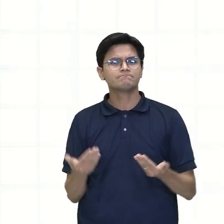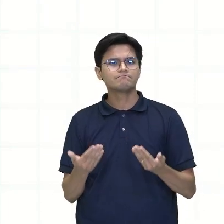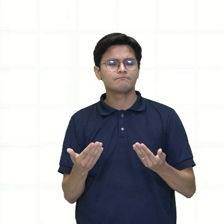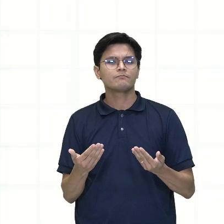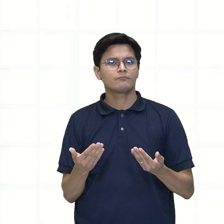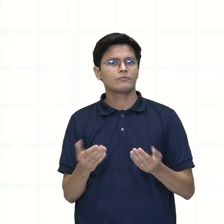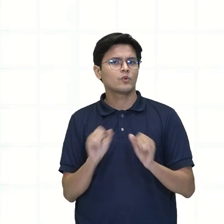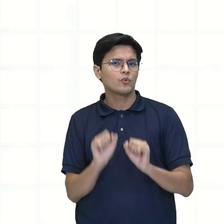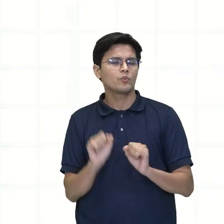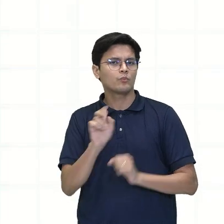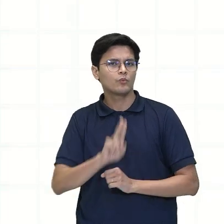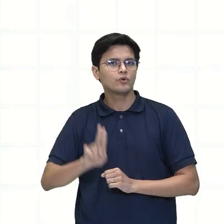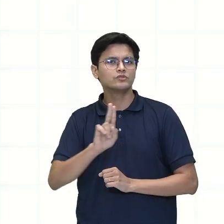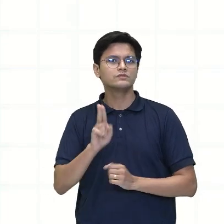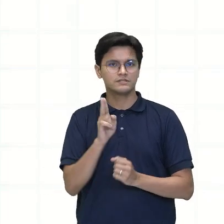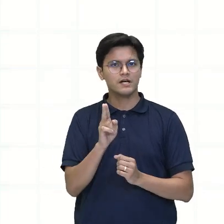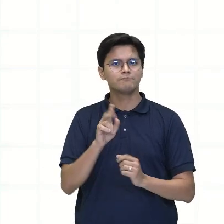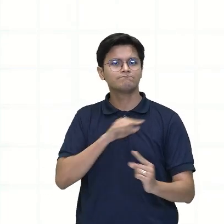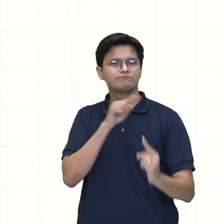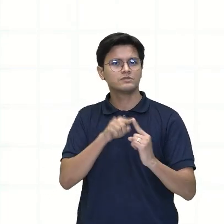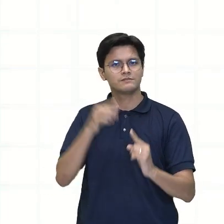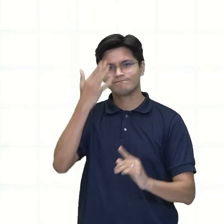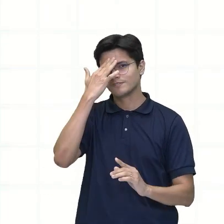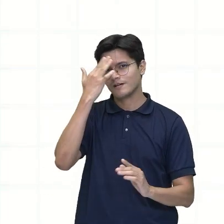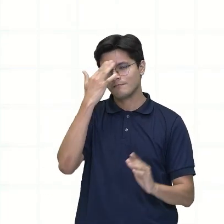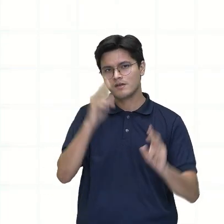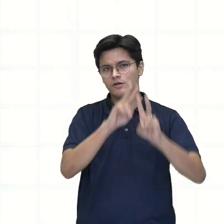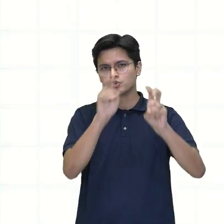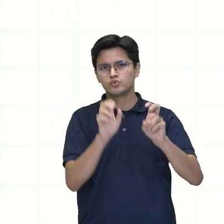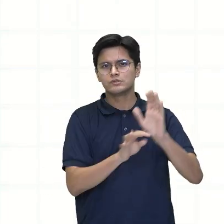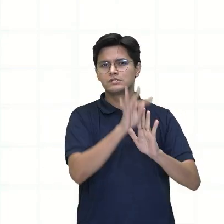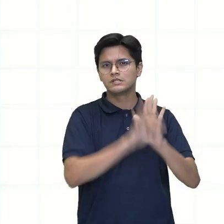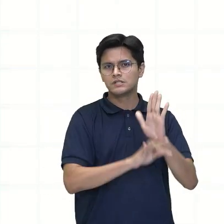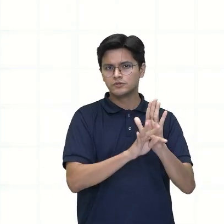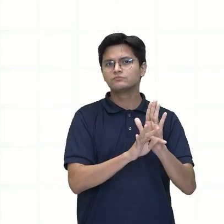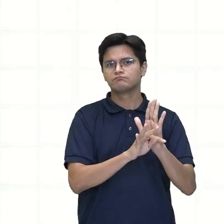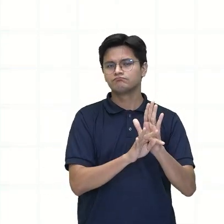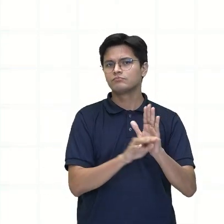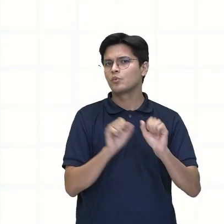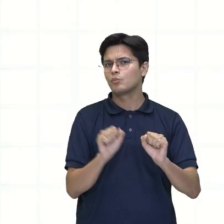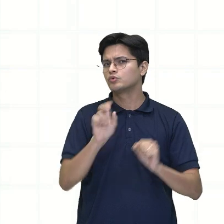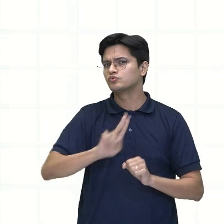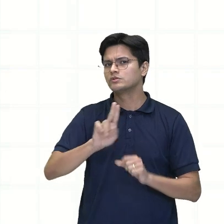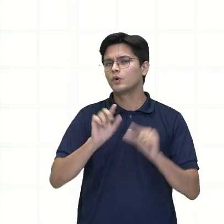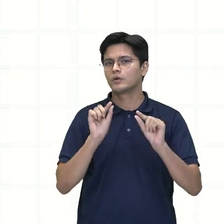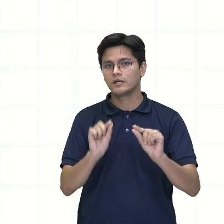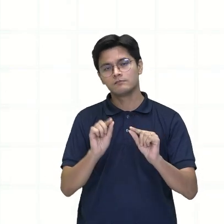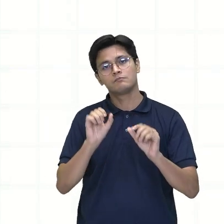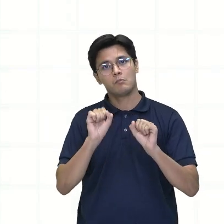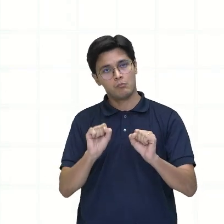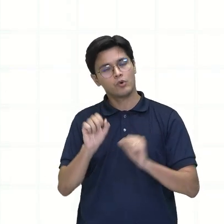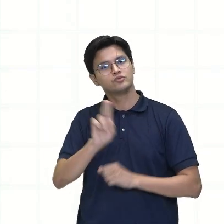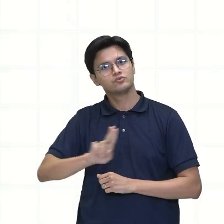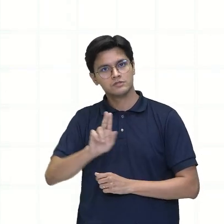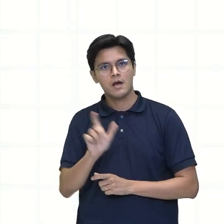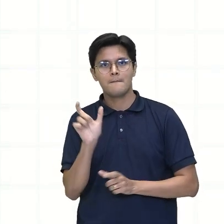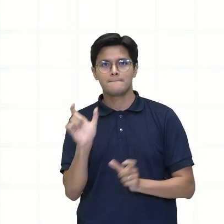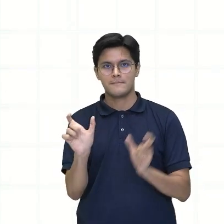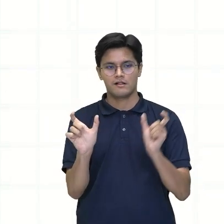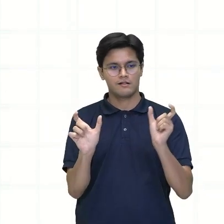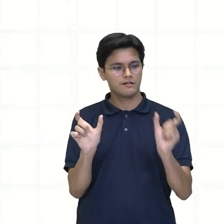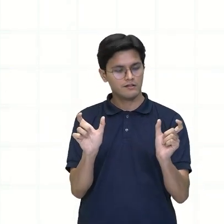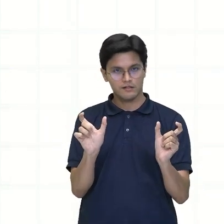para saber o assunto desse texto? Que foi a segunda pergunta, não é? Eu vou utilizar as cognatas, né?